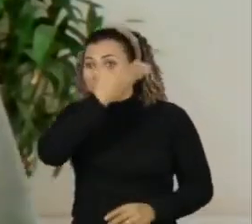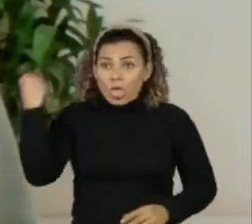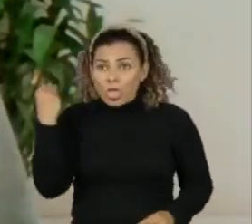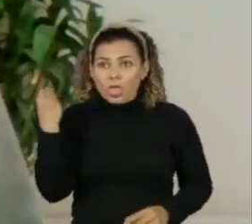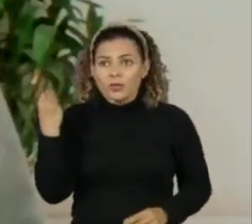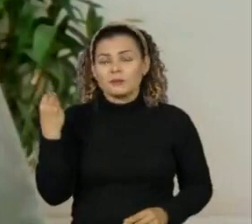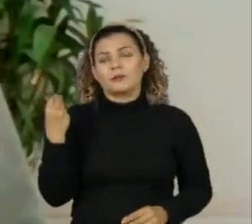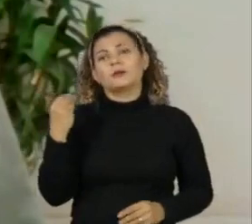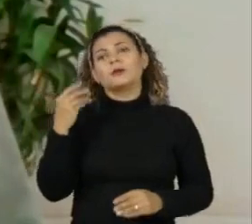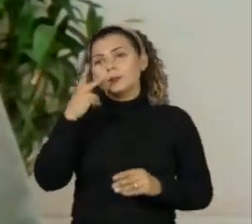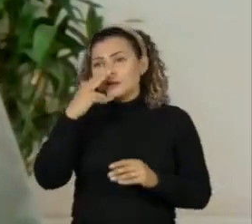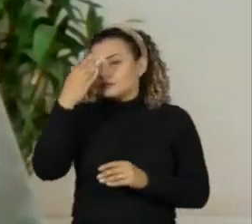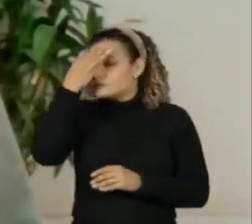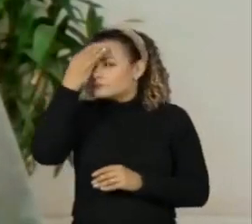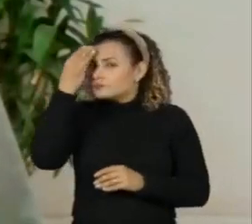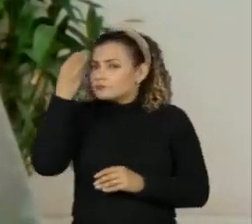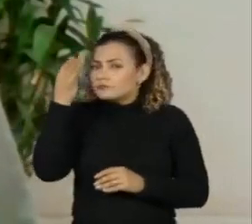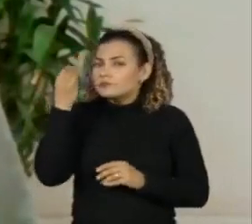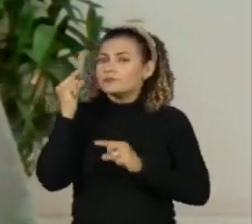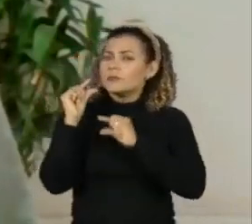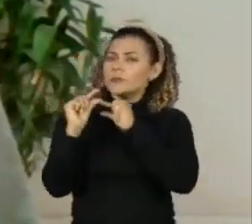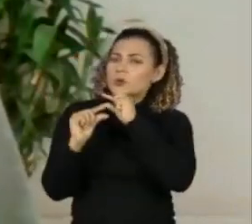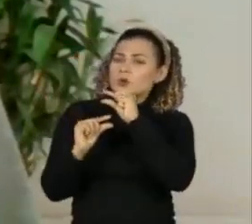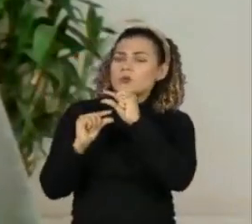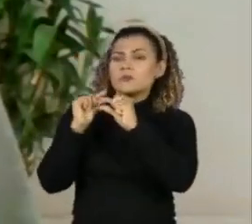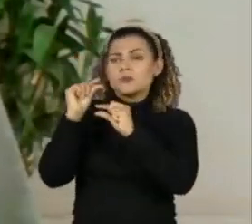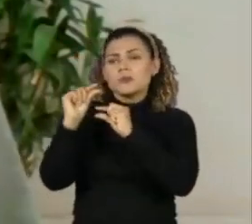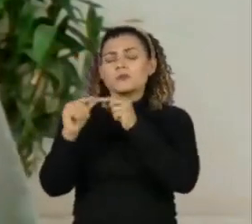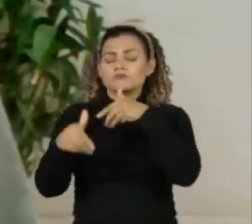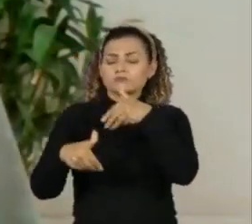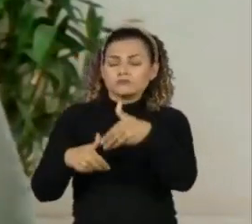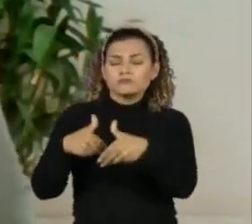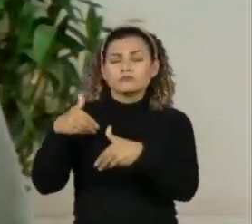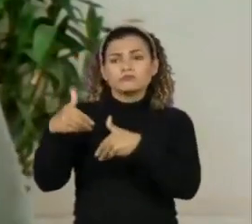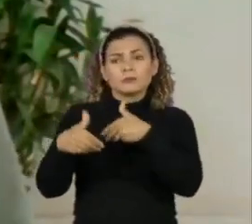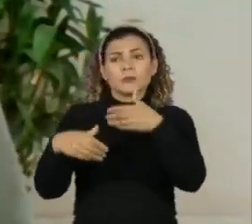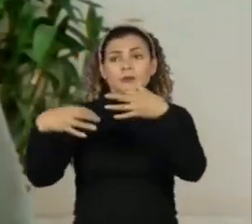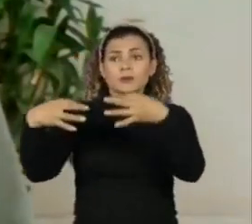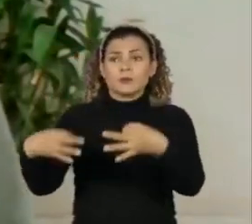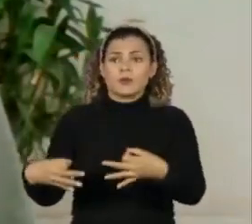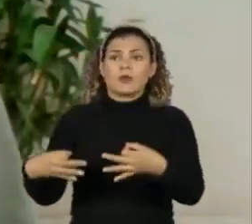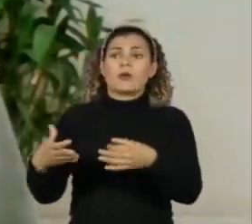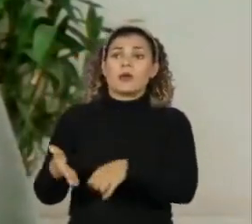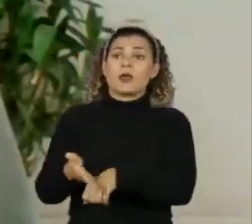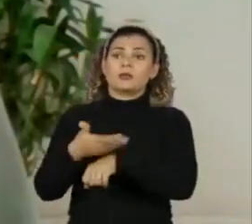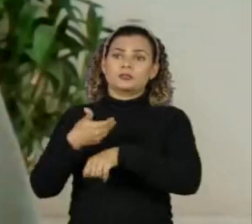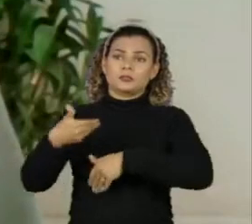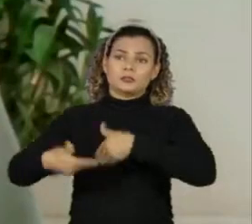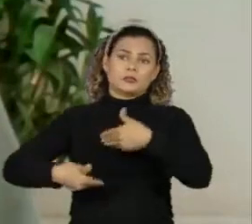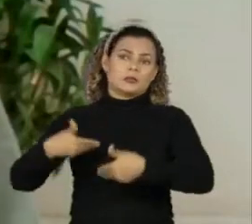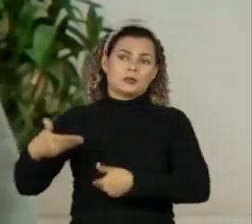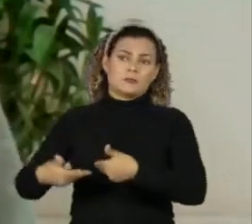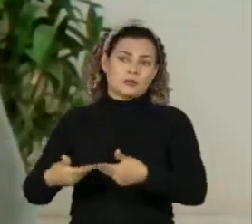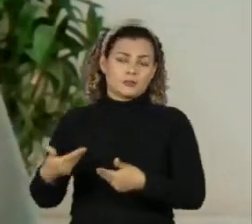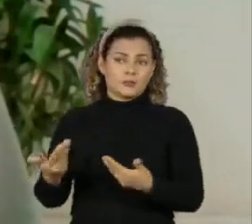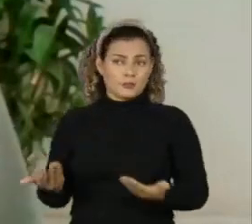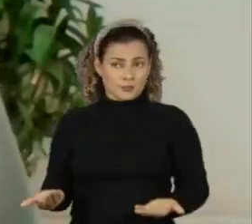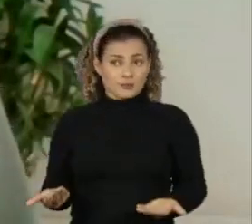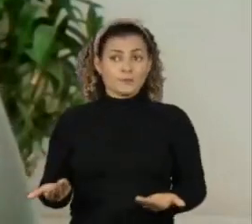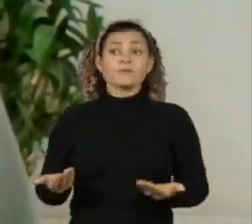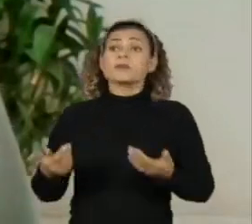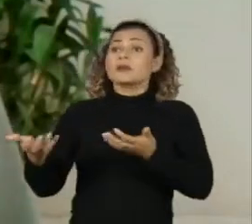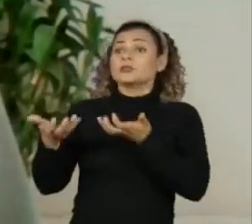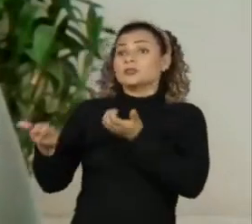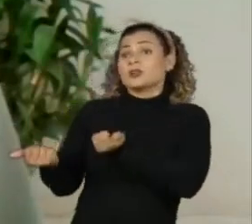importante do diagnóstico precoce e da instituição de um tratamento correto de forma precoce. É muito aquém do que nós gostaríamos